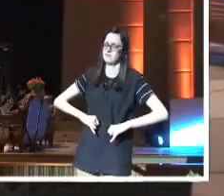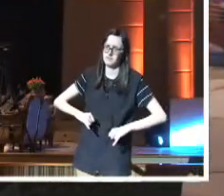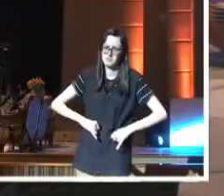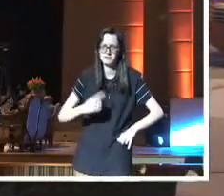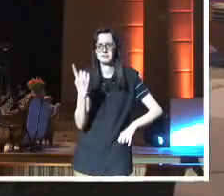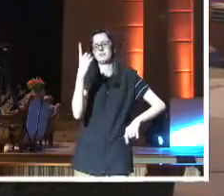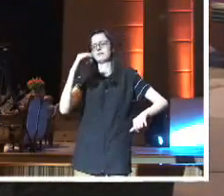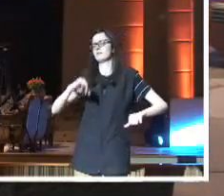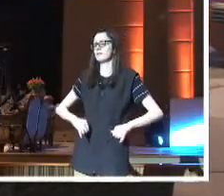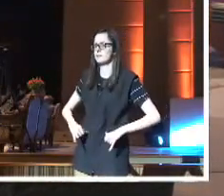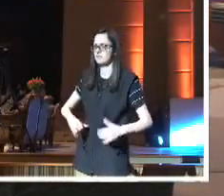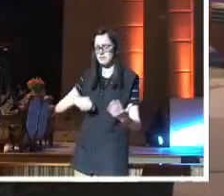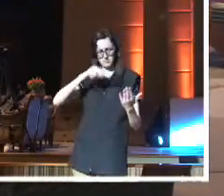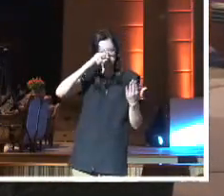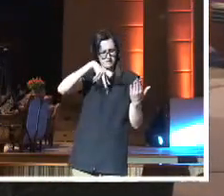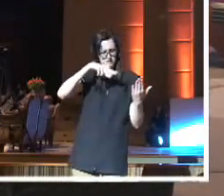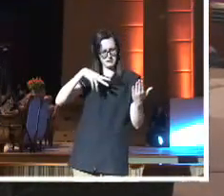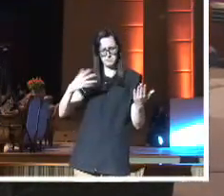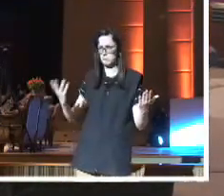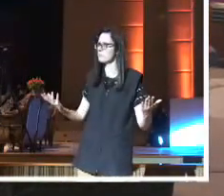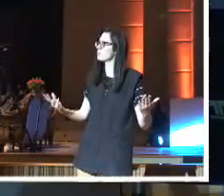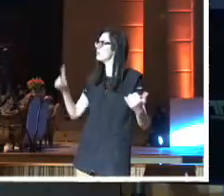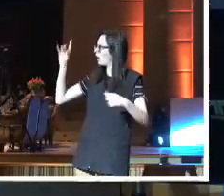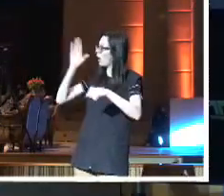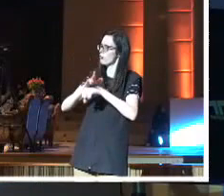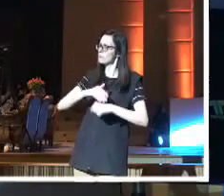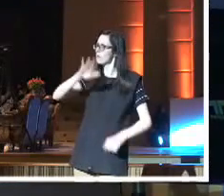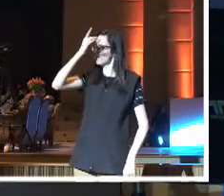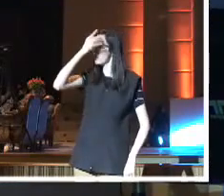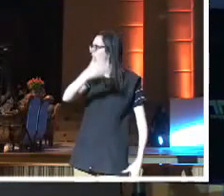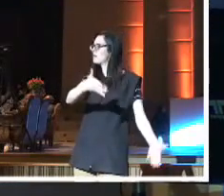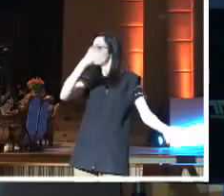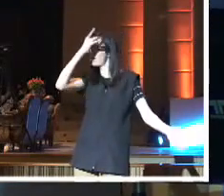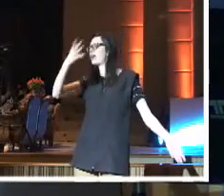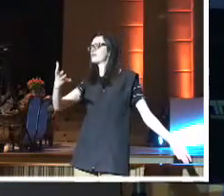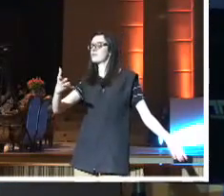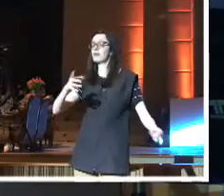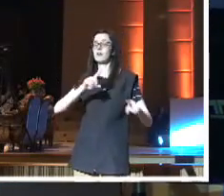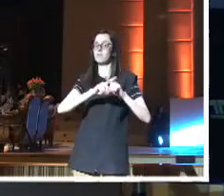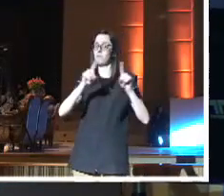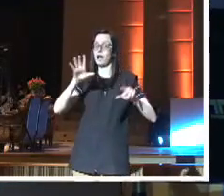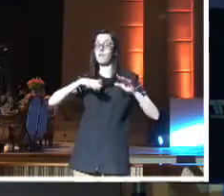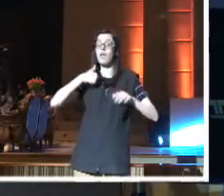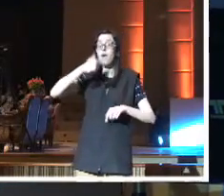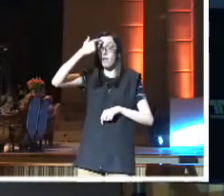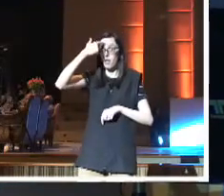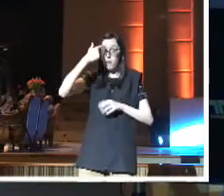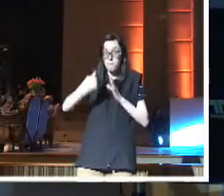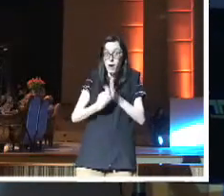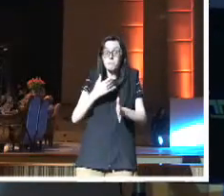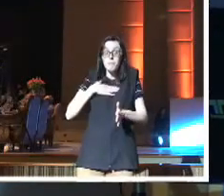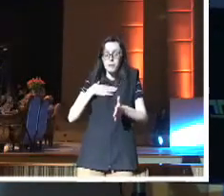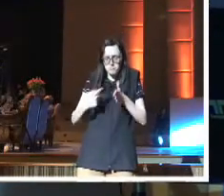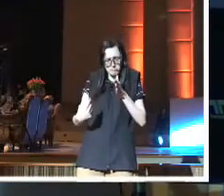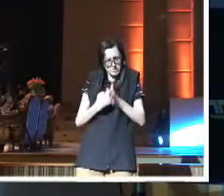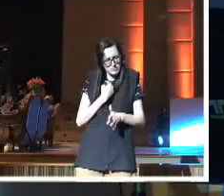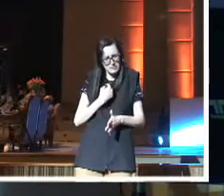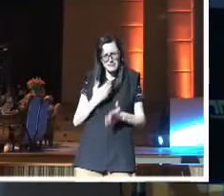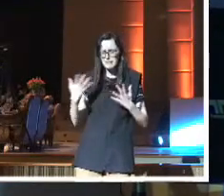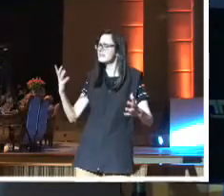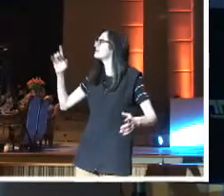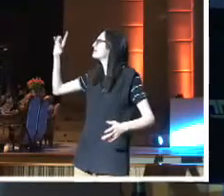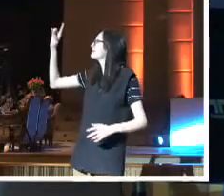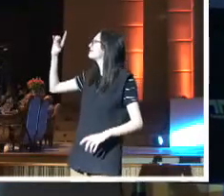Senhor, será que não tinha um método mais fácil? E às vezes eu pergunto para mim mesmo, será que não tem um método mais